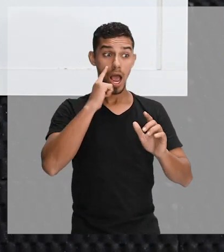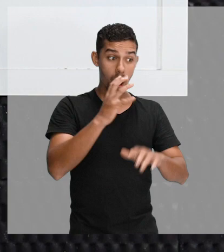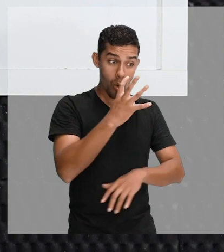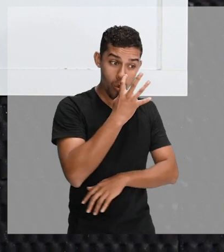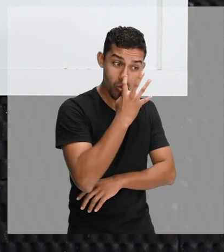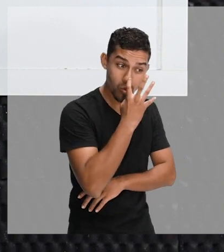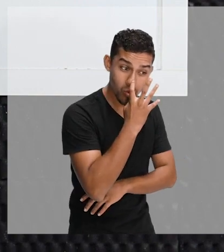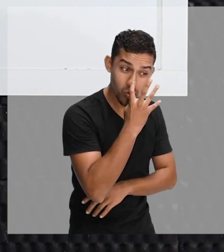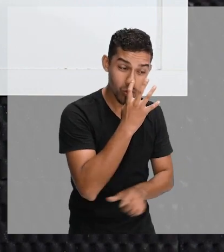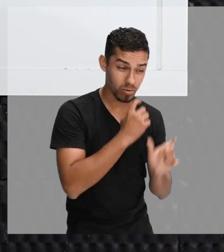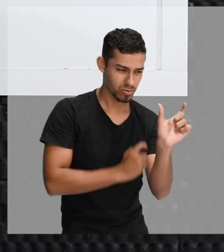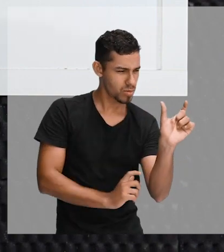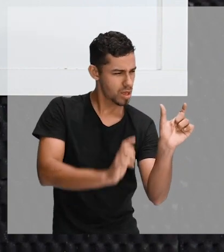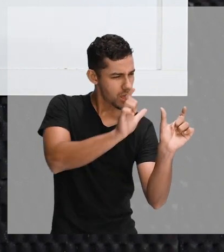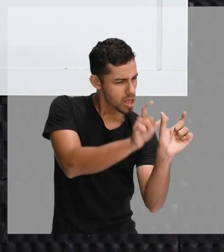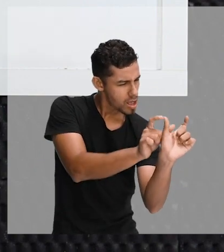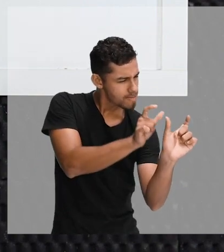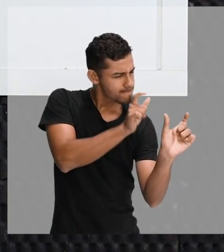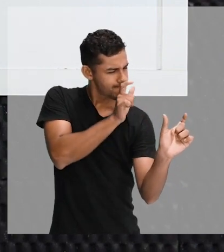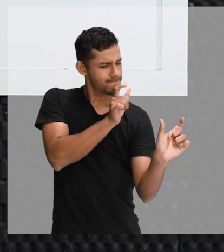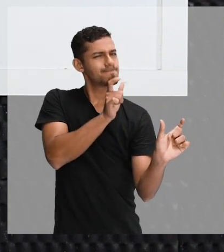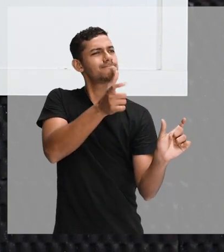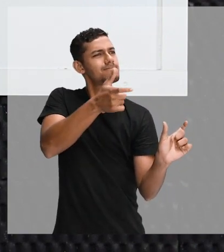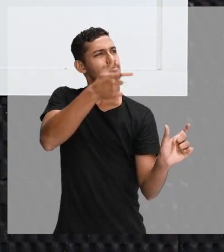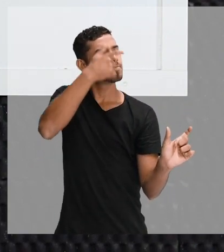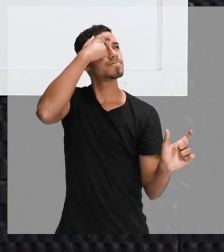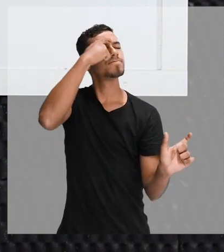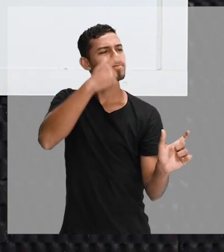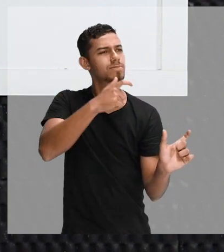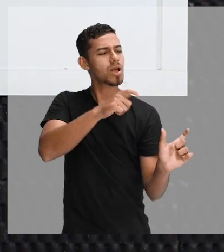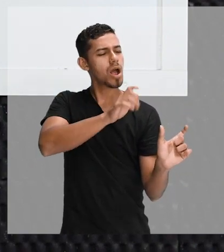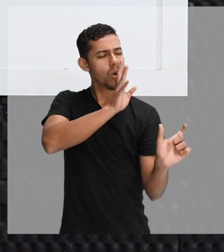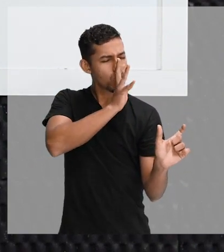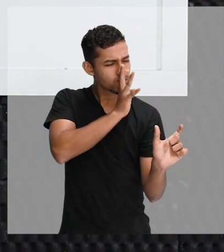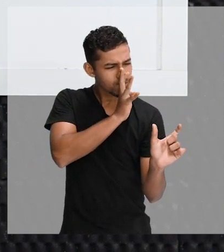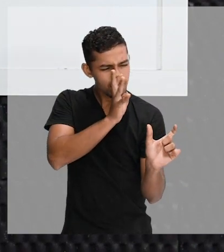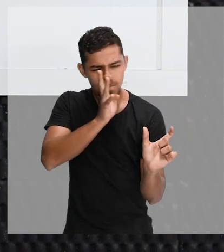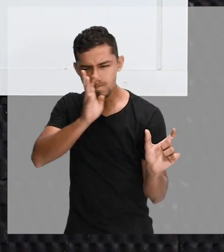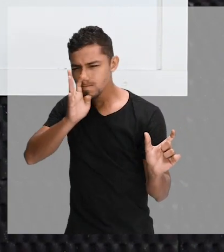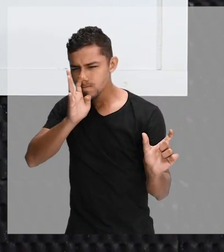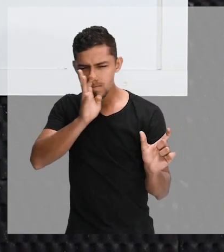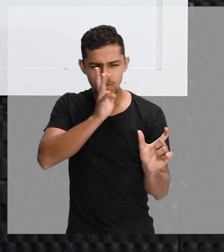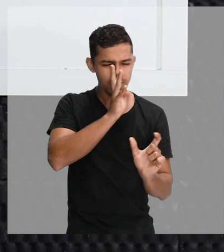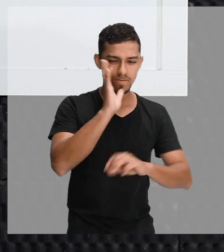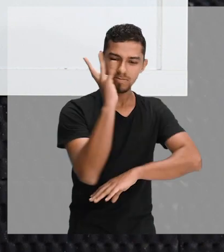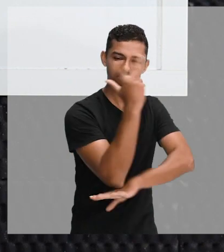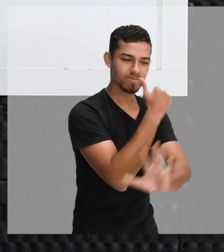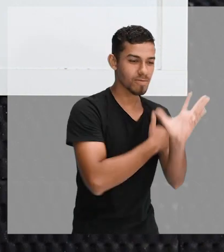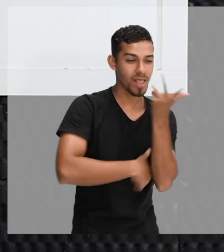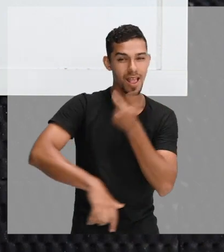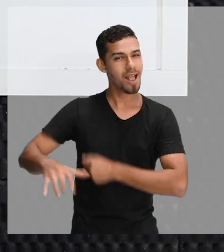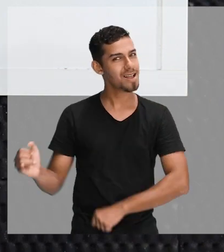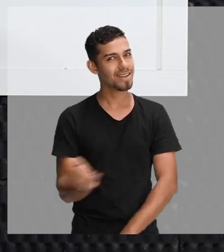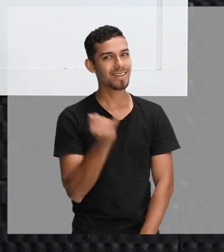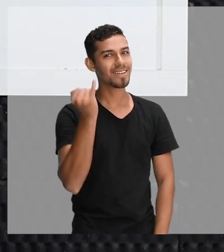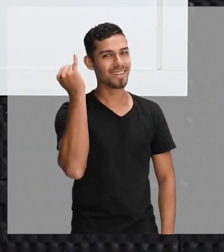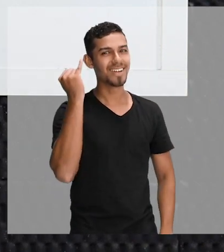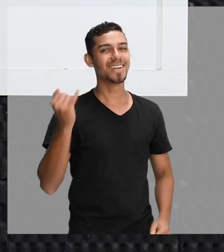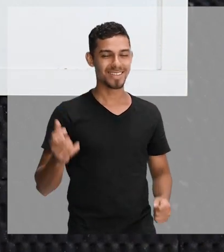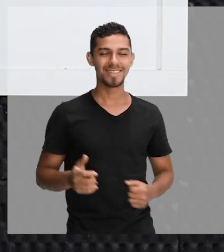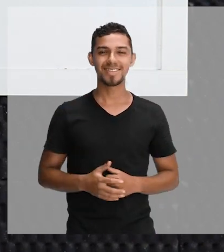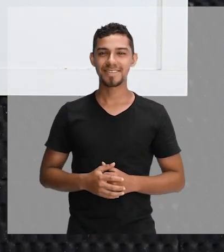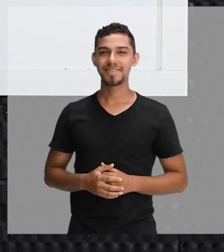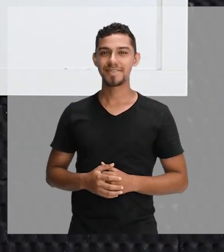importante. Pega essa dica aqui para ti. A observação da natureza é um elemento fundamental, um elemento importante no processo. Então veja